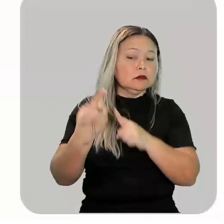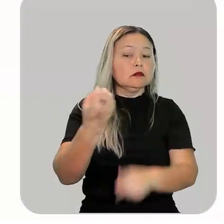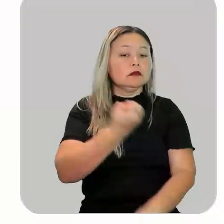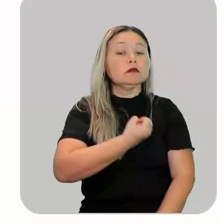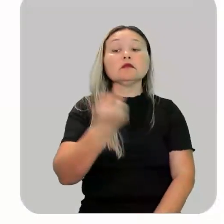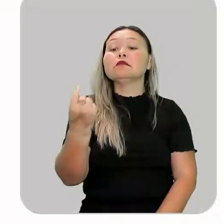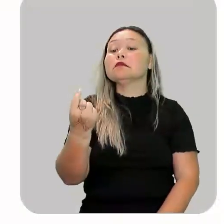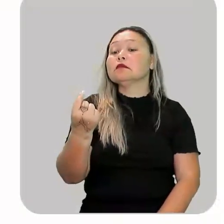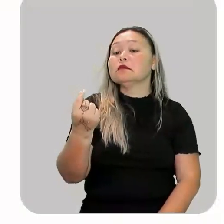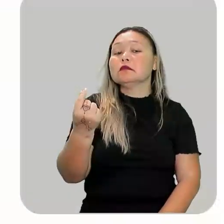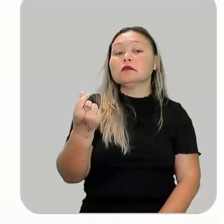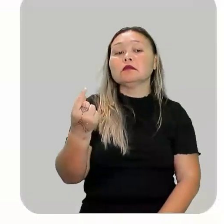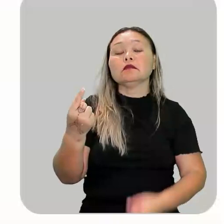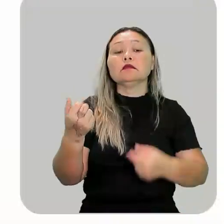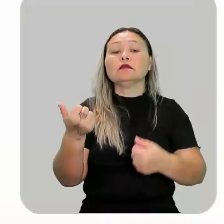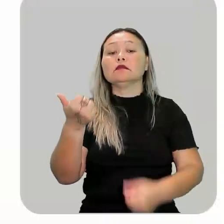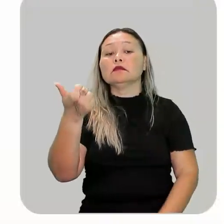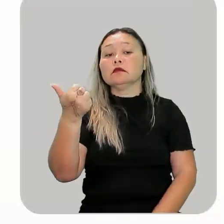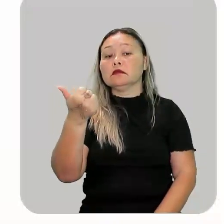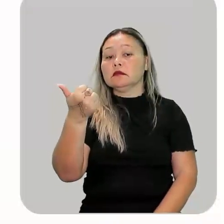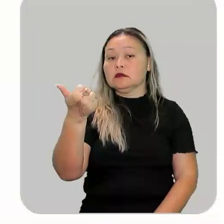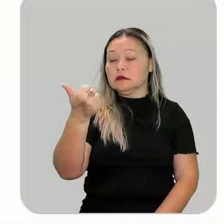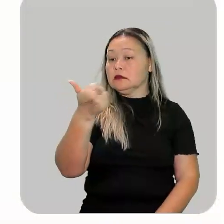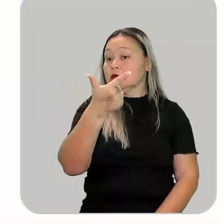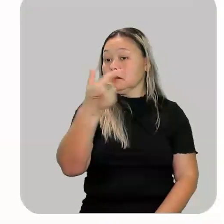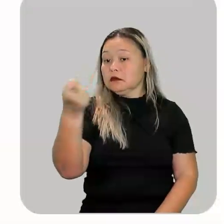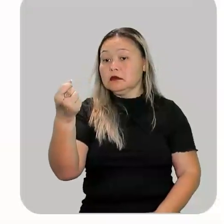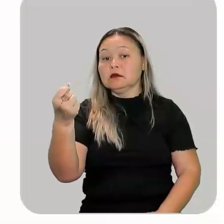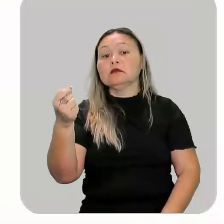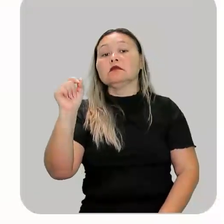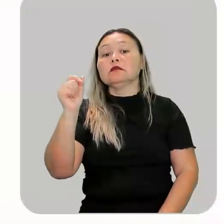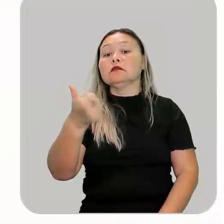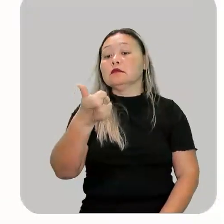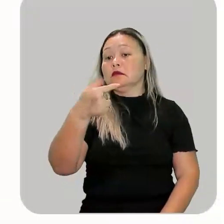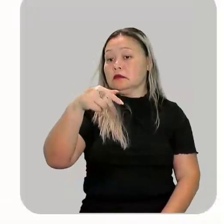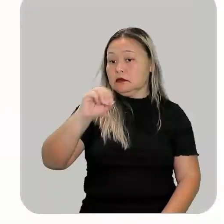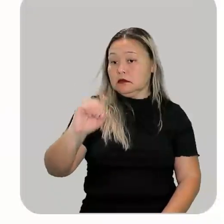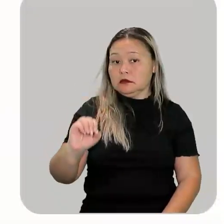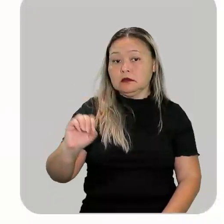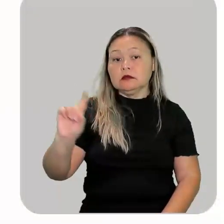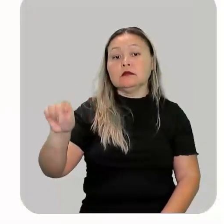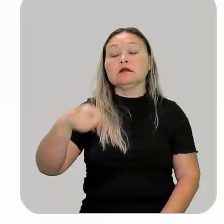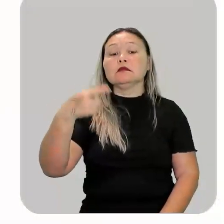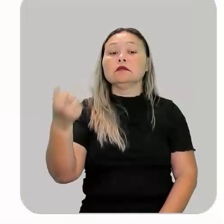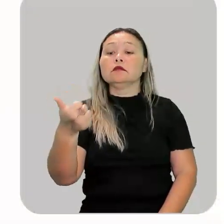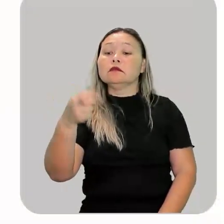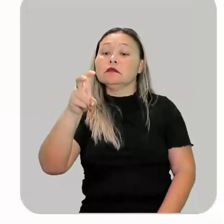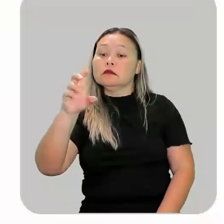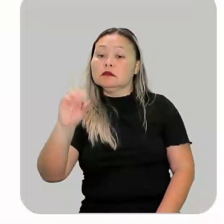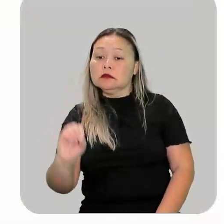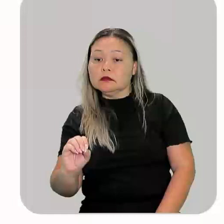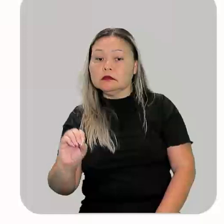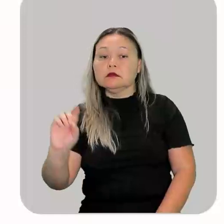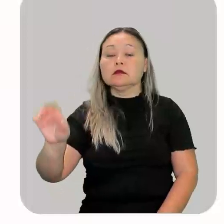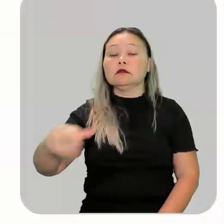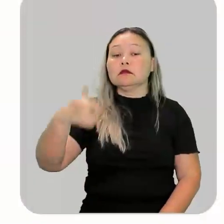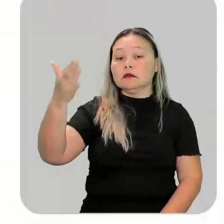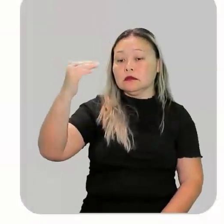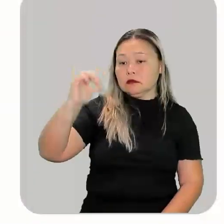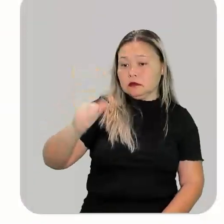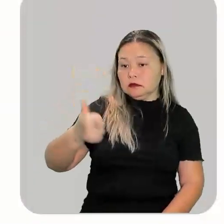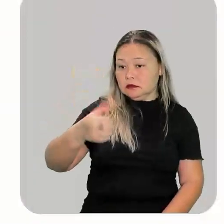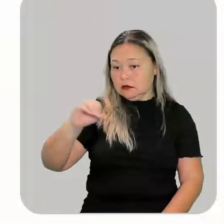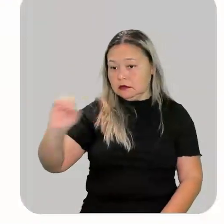né? Pelos preços. Os preços. 200, o número 1, 200, depois 170,